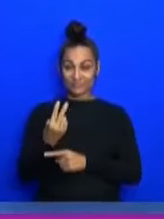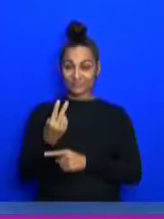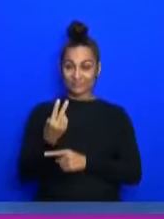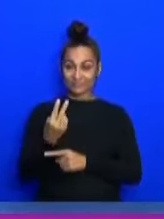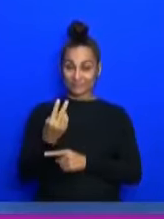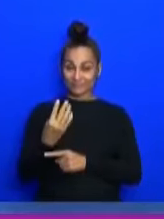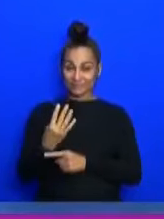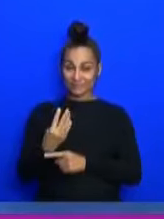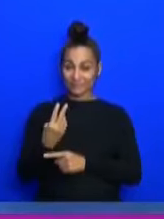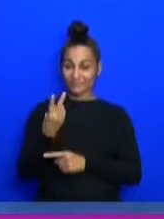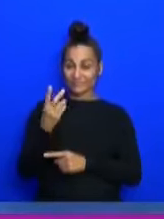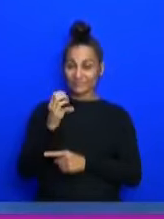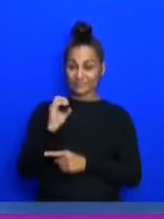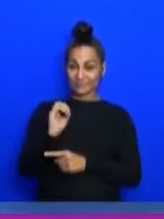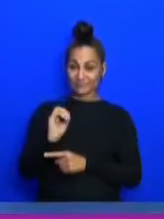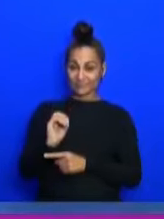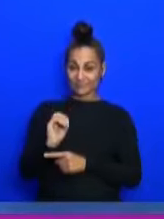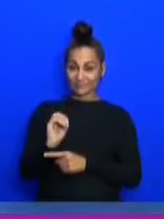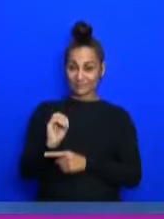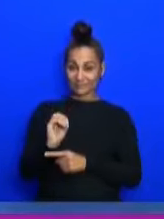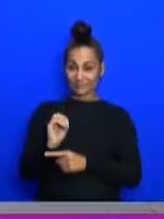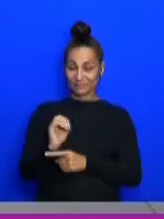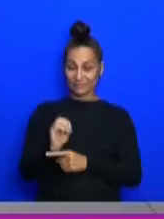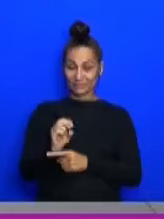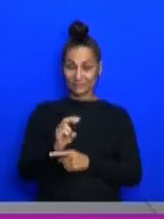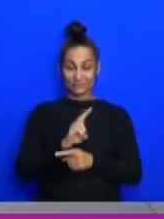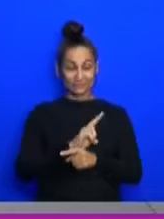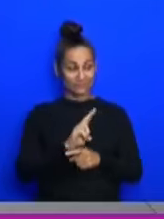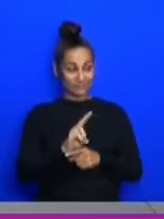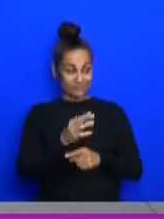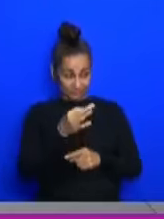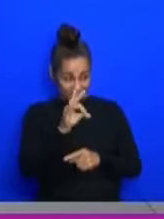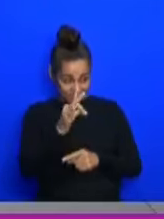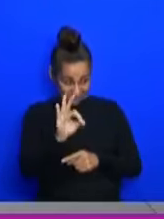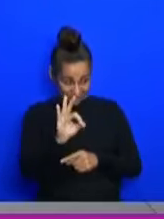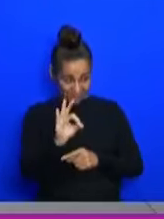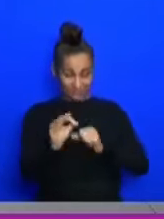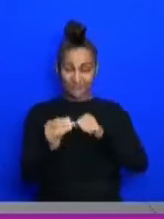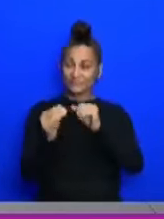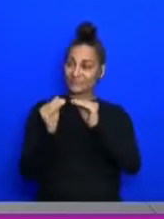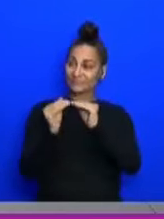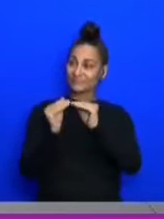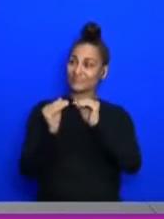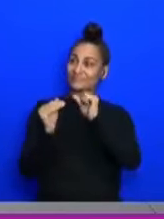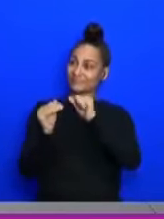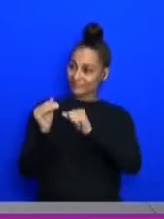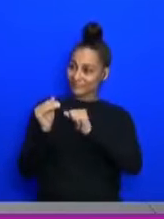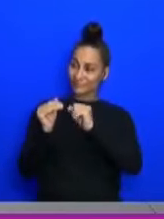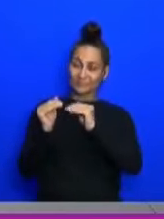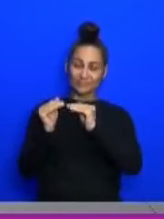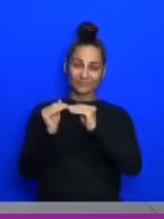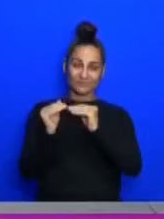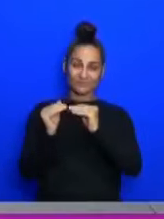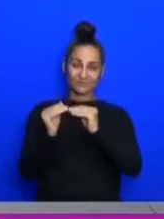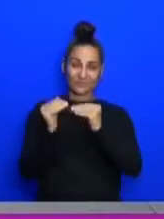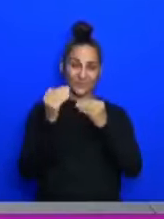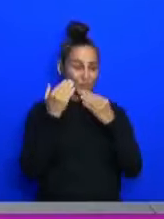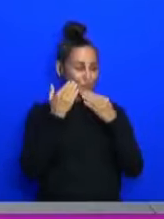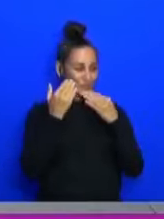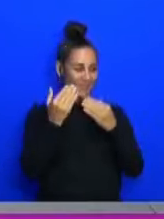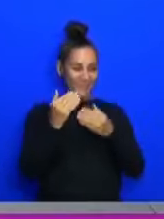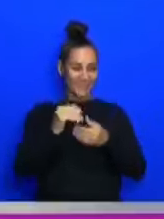22053 2420 confirm auditores Sim confirmo sim confir